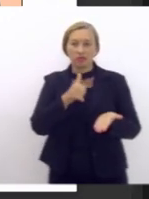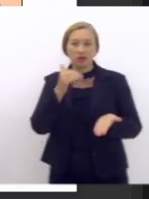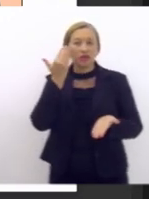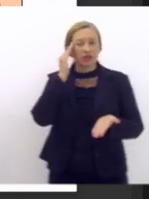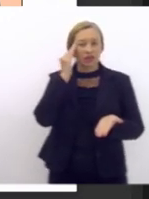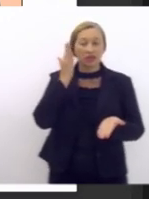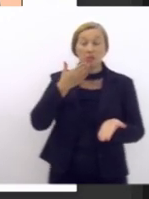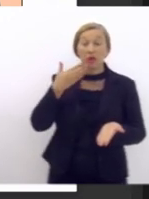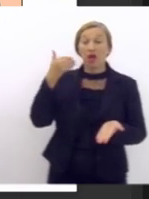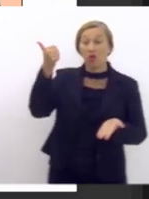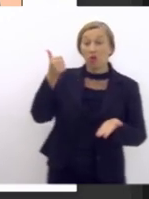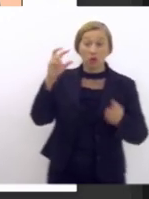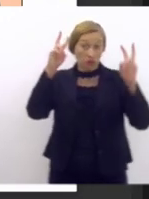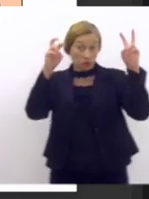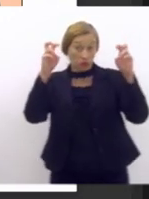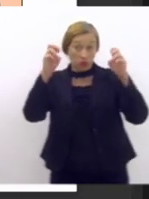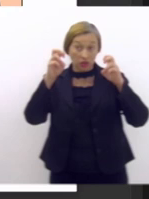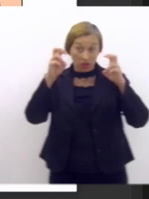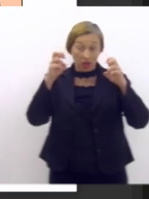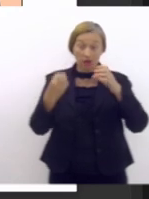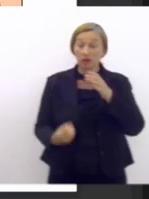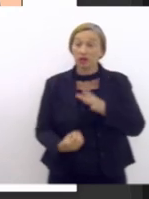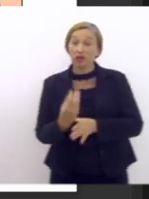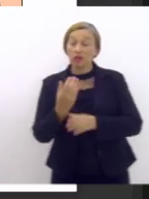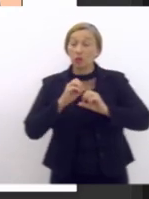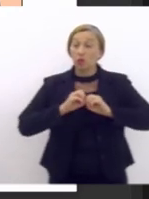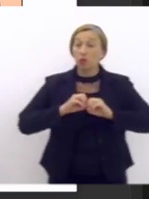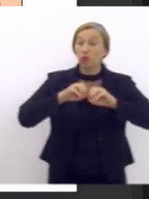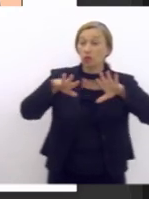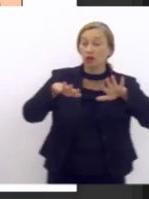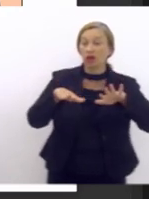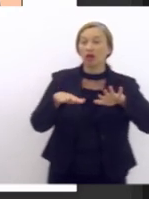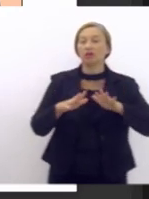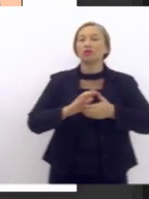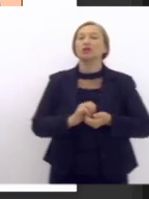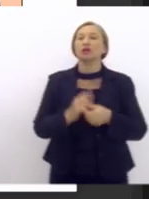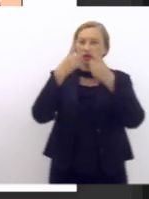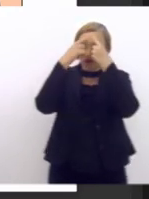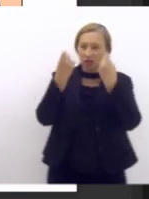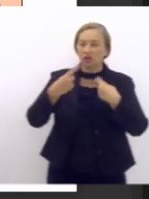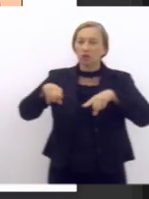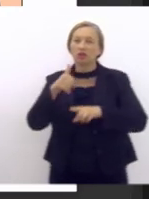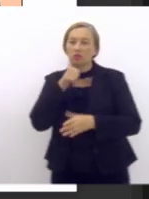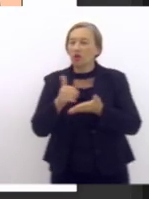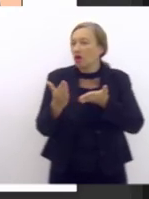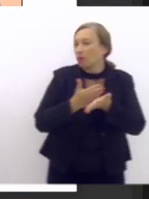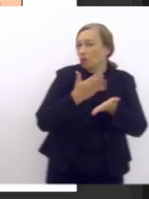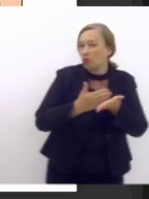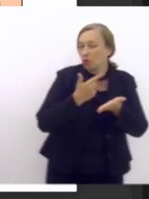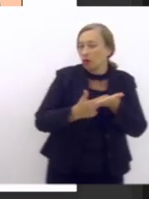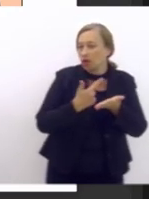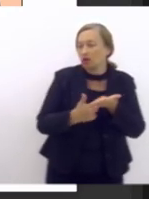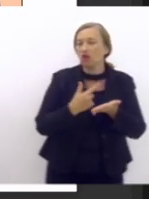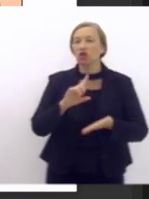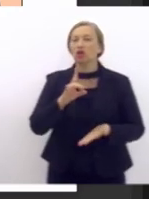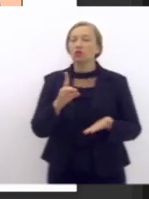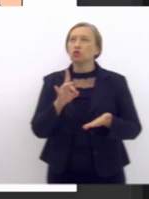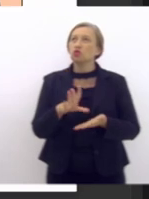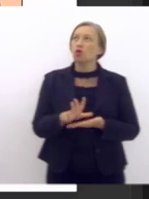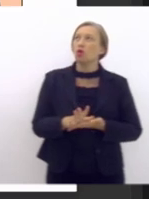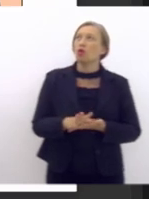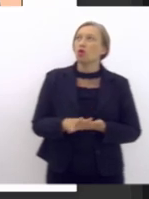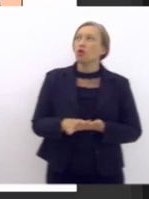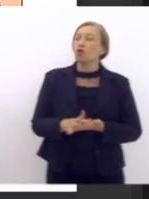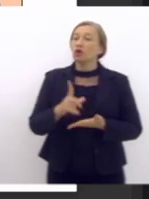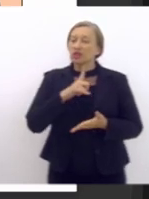nesse tema, publicaram esse livro sobre violência política contra a mulher, que é um livro que reúne não só